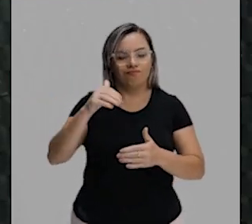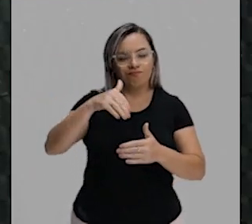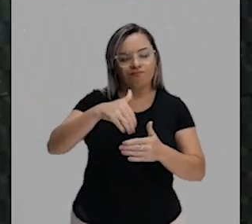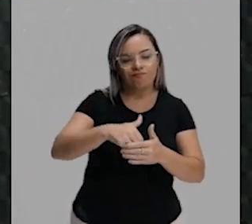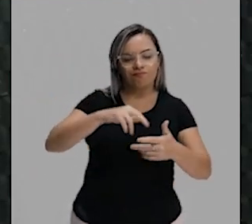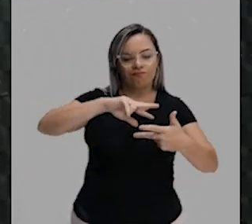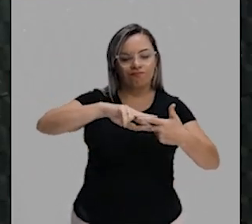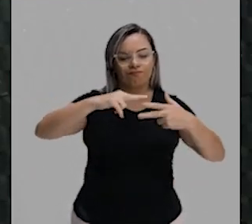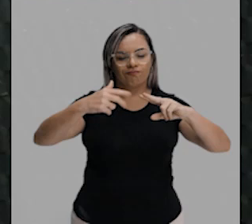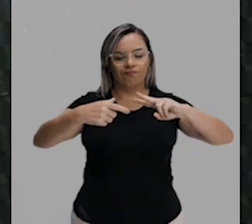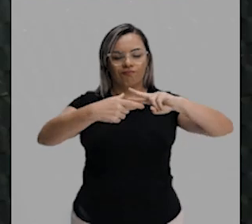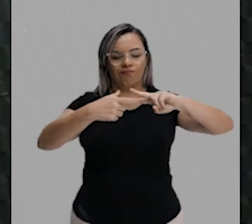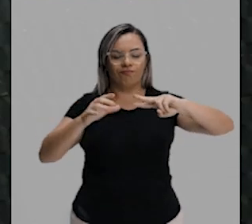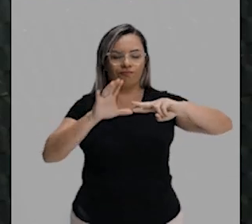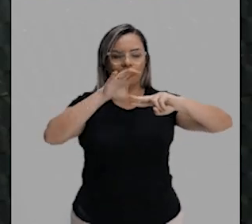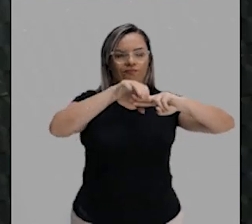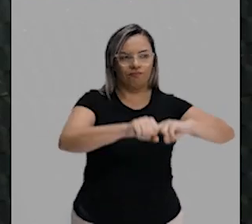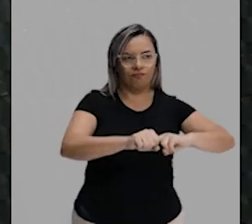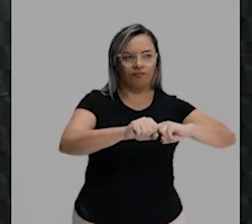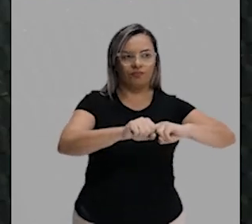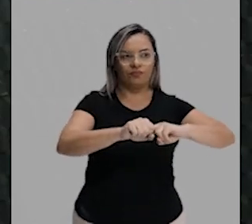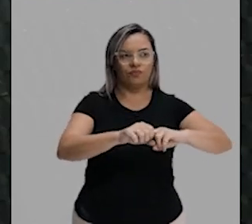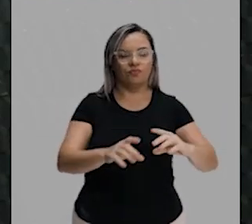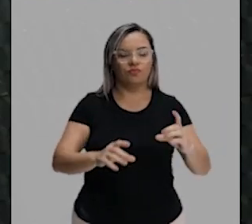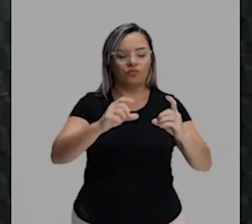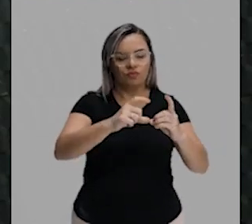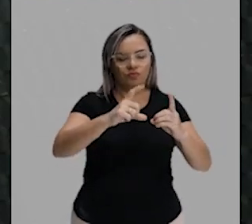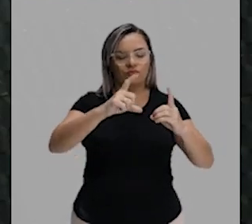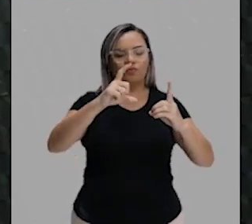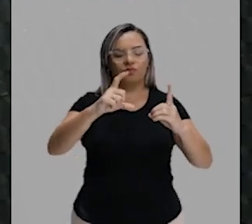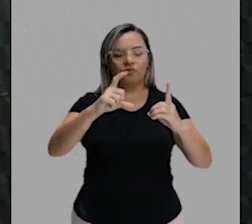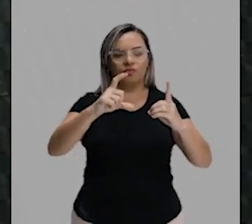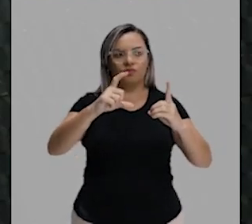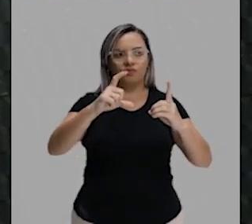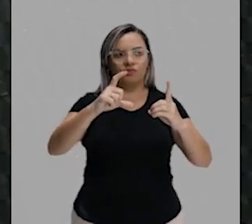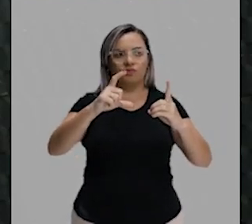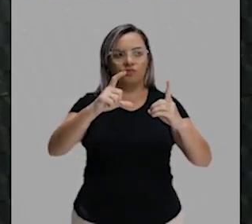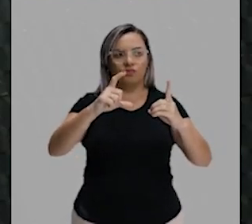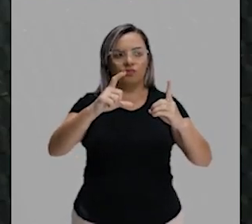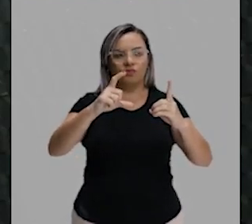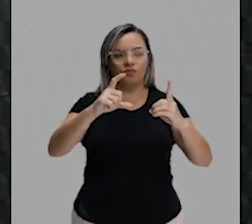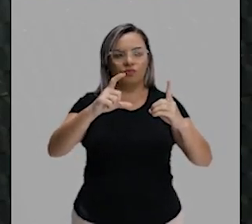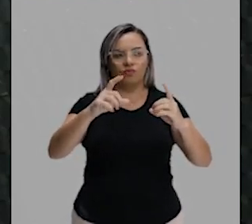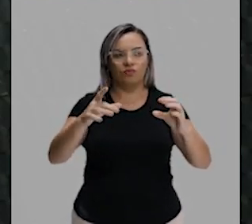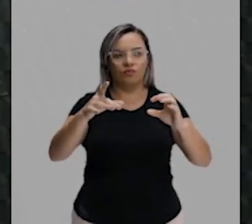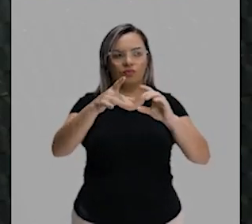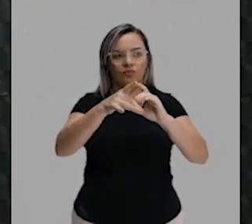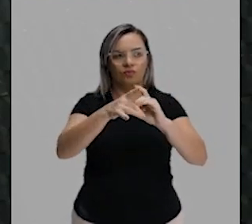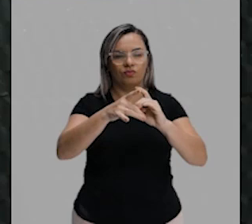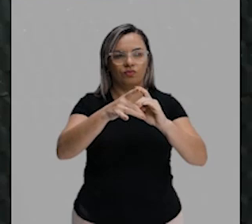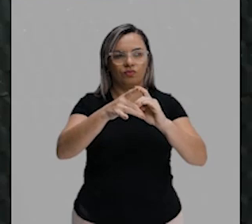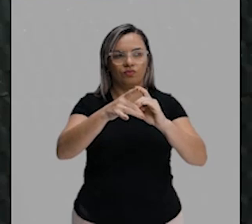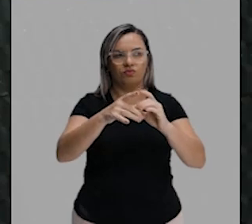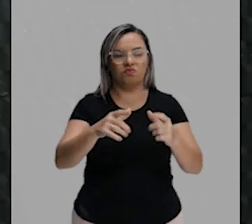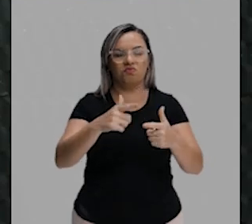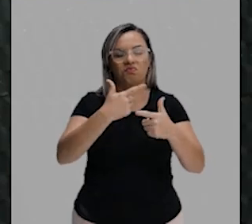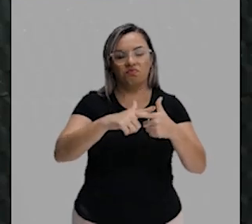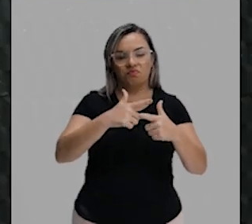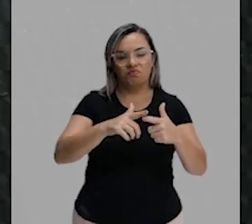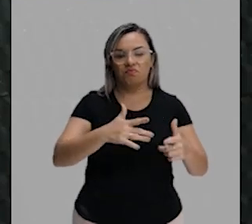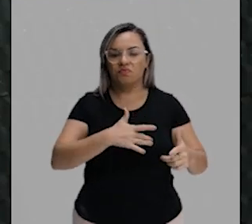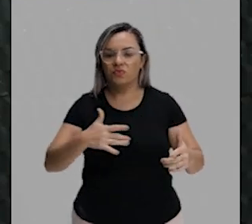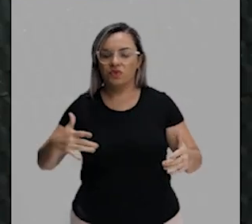alelo dominante, né? Olha aqui, ó, o Dzão, ele vai condicionar a produção dessa característica